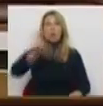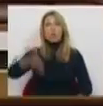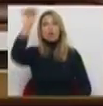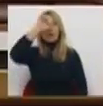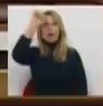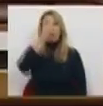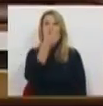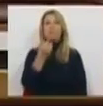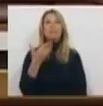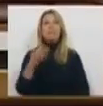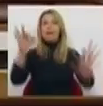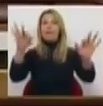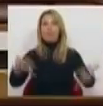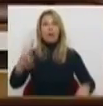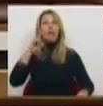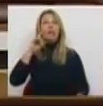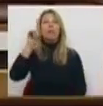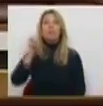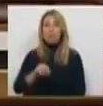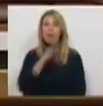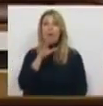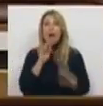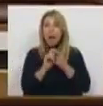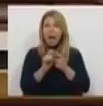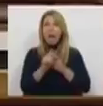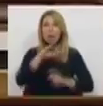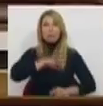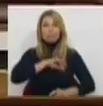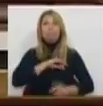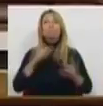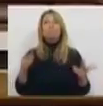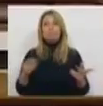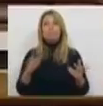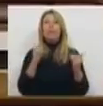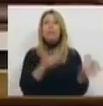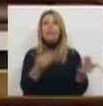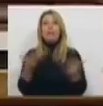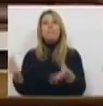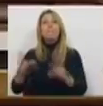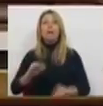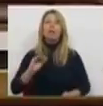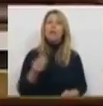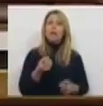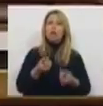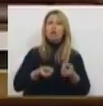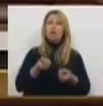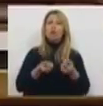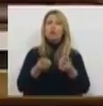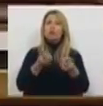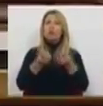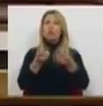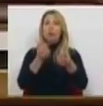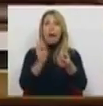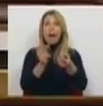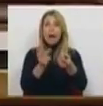E garantimos que o abono de família vai chegar a mais crianças num processo de aumento gradual ao longo dos